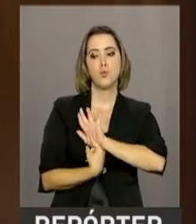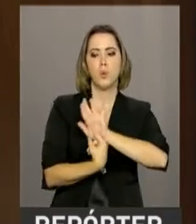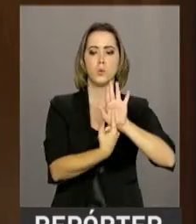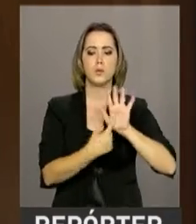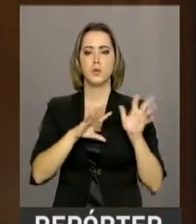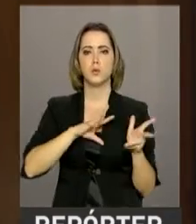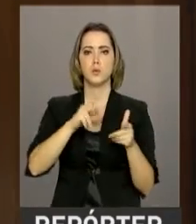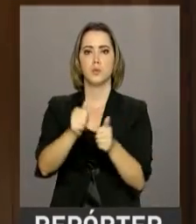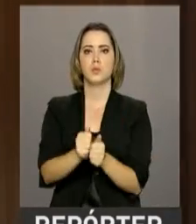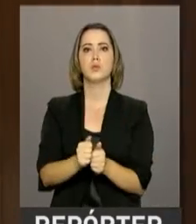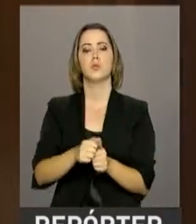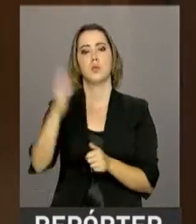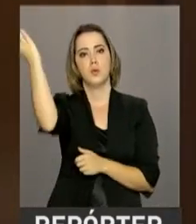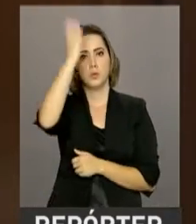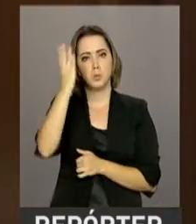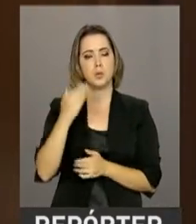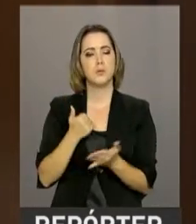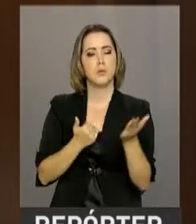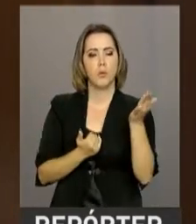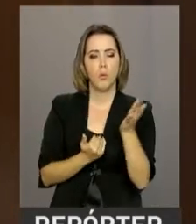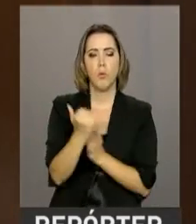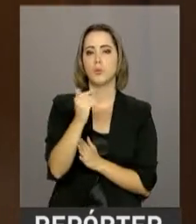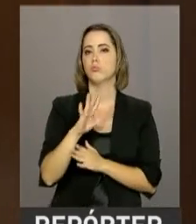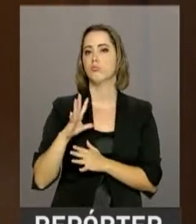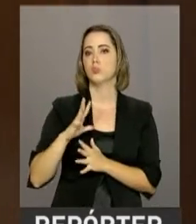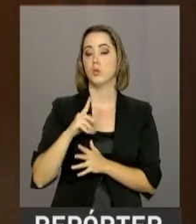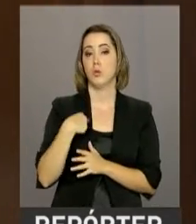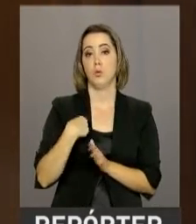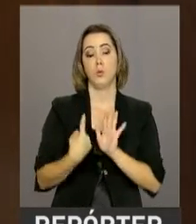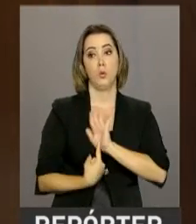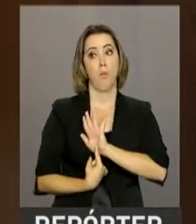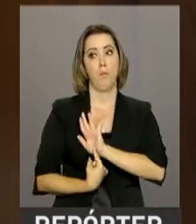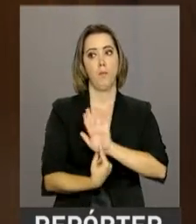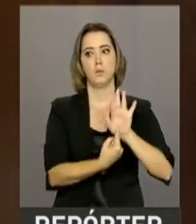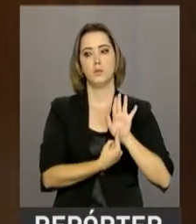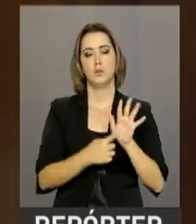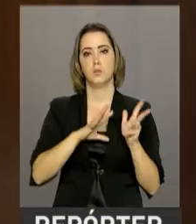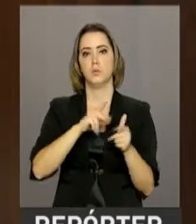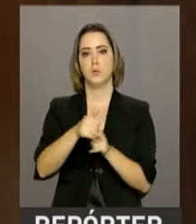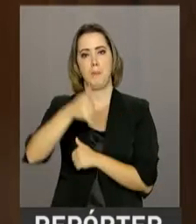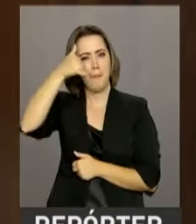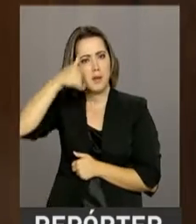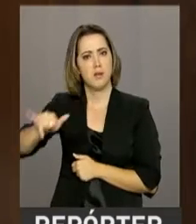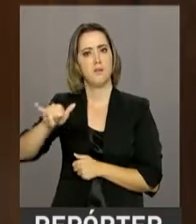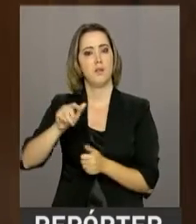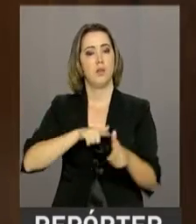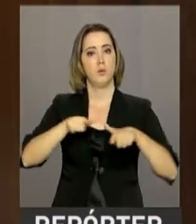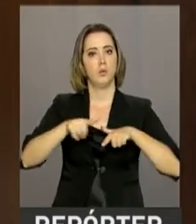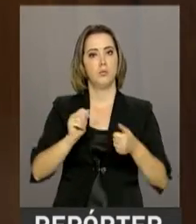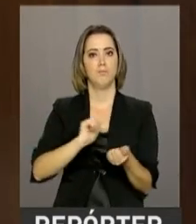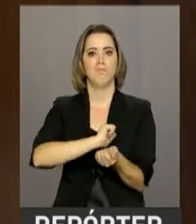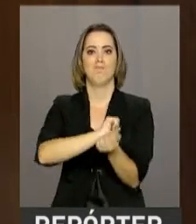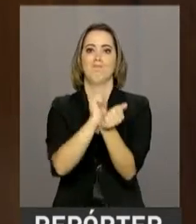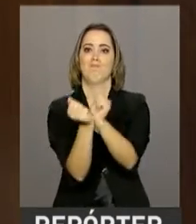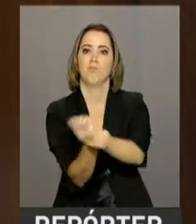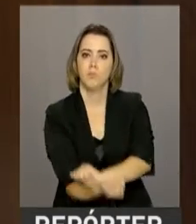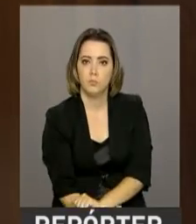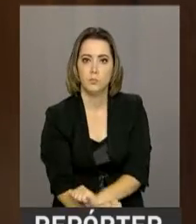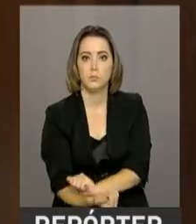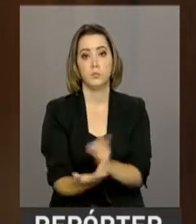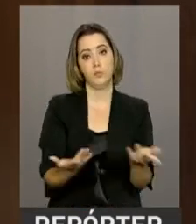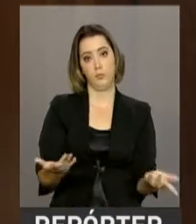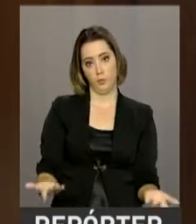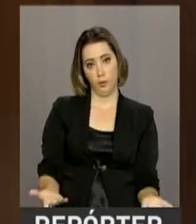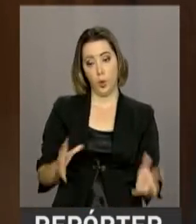sido o brasil a se consolidar como grande protagonista no mundo de combate ao trabalho escravo todas as